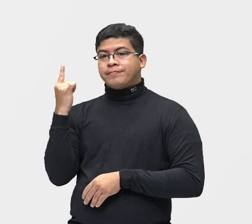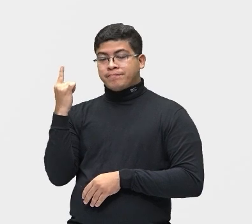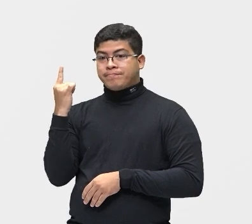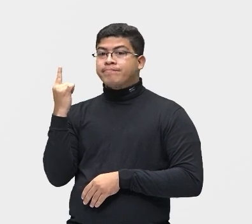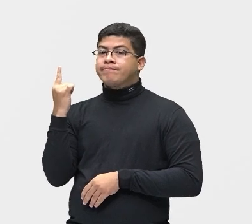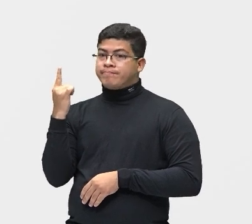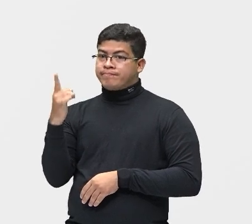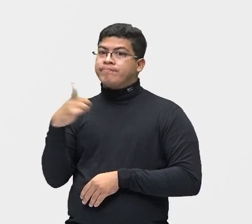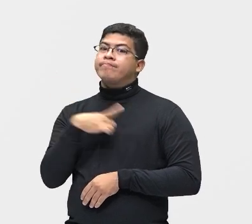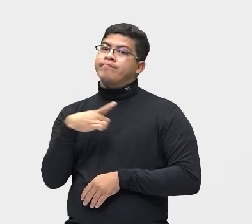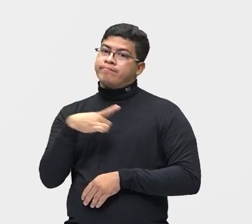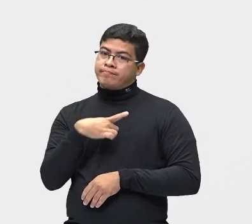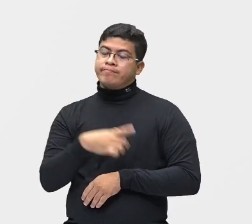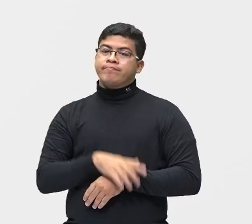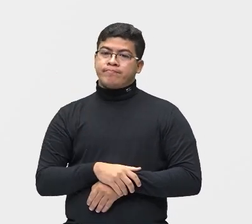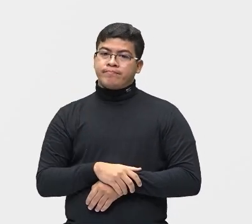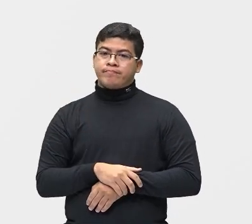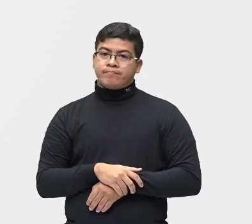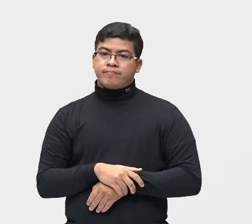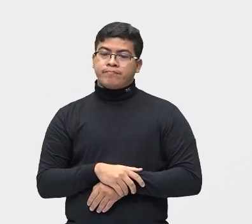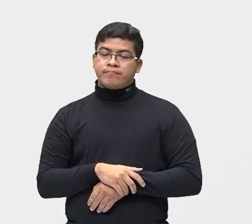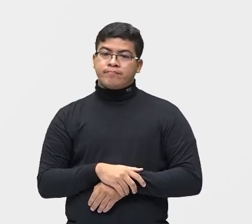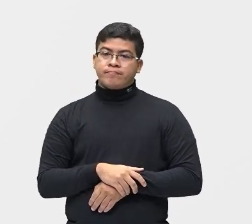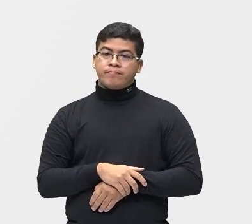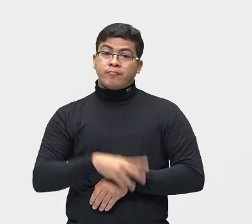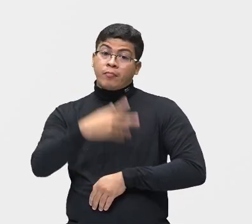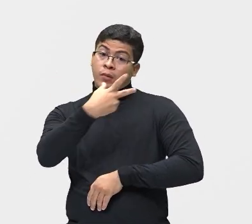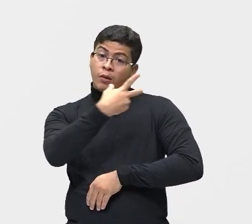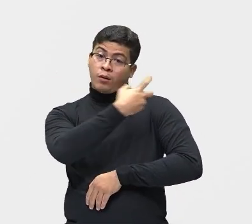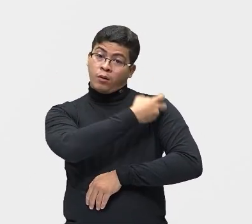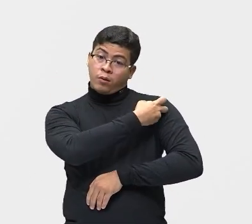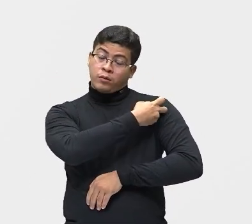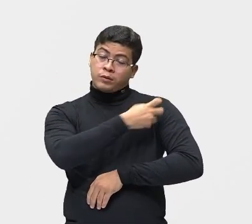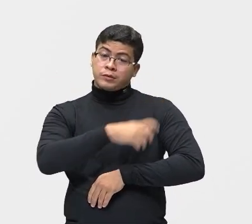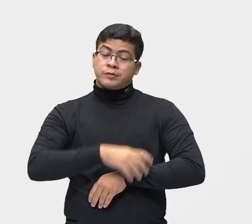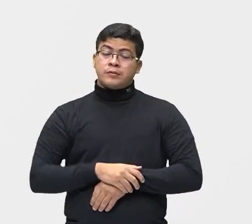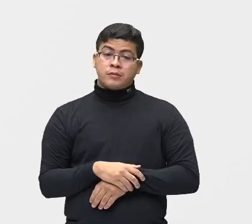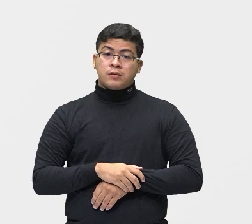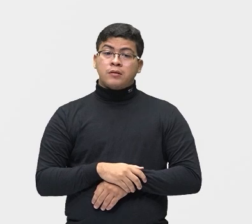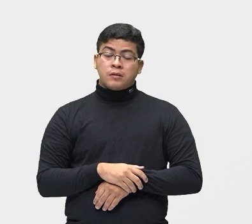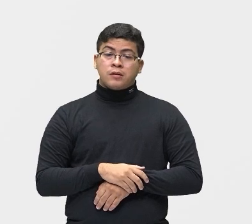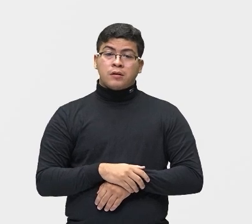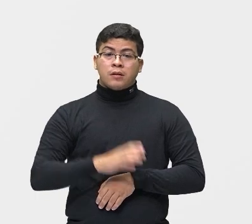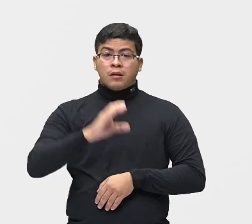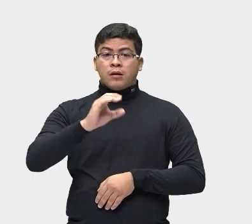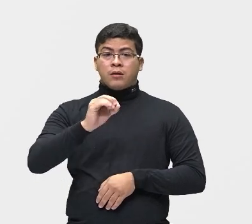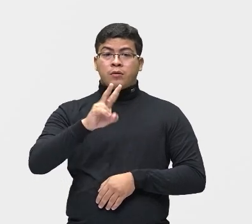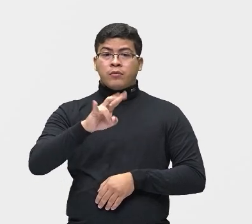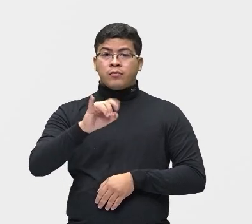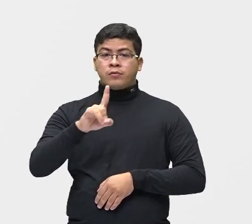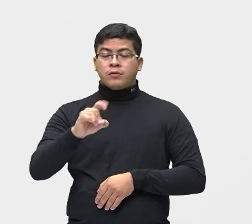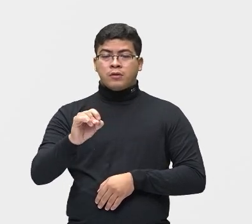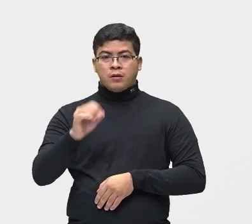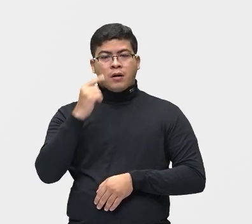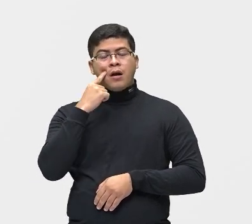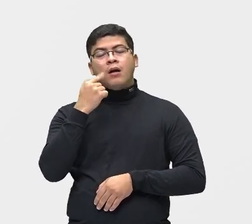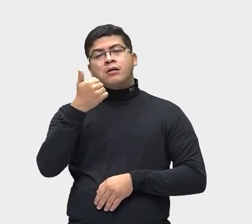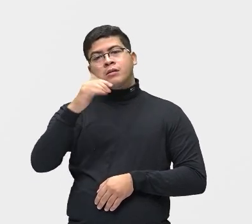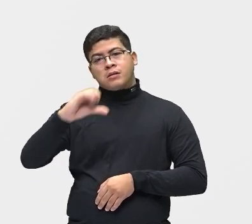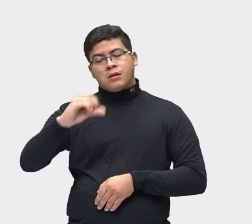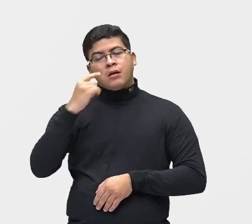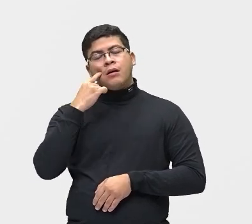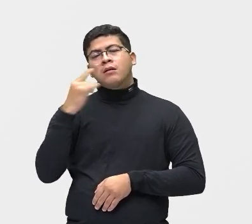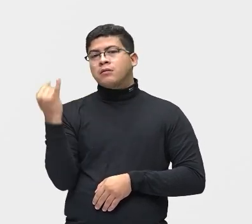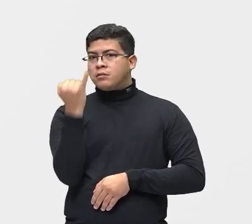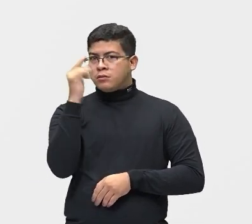mostra pra gente, né, no caso, a vacinação do Covid-19, e a gente sabe dessa importância. Né? Então, espero que